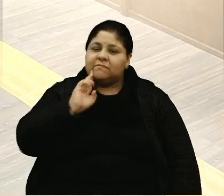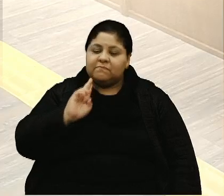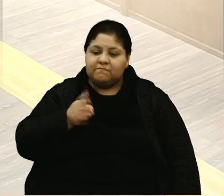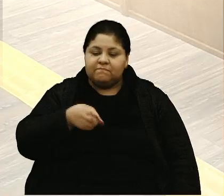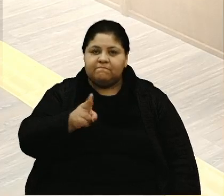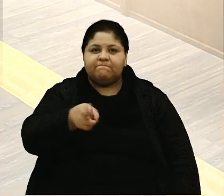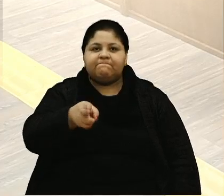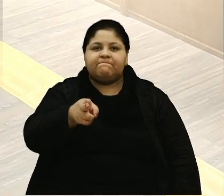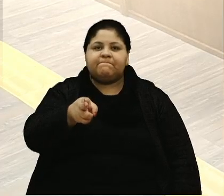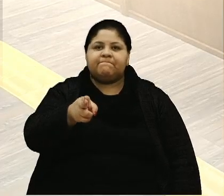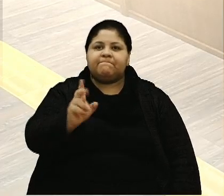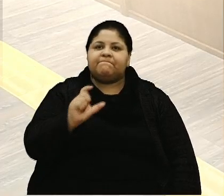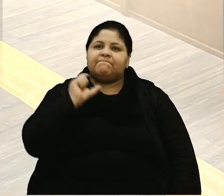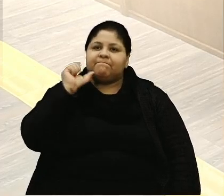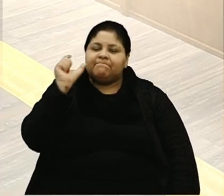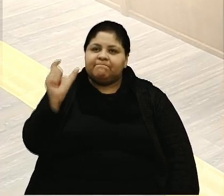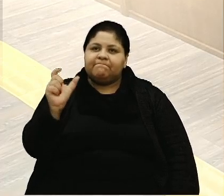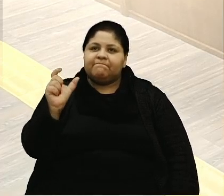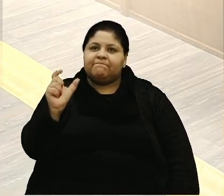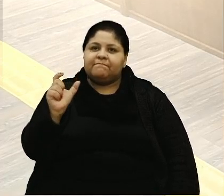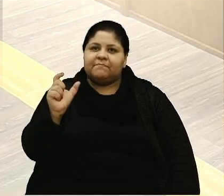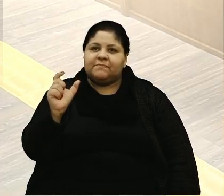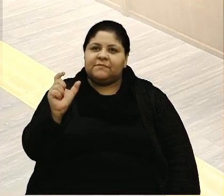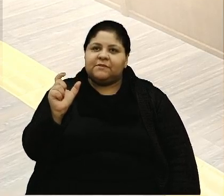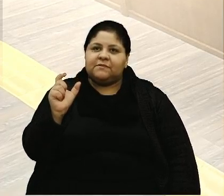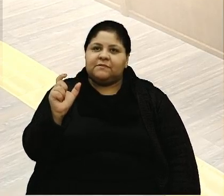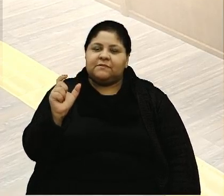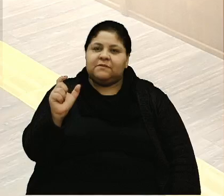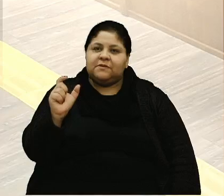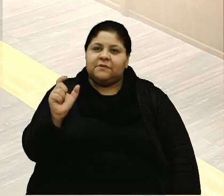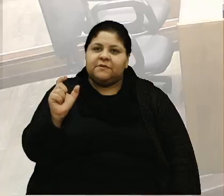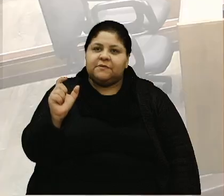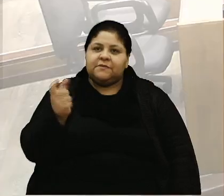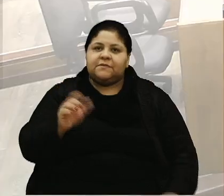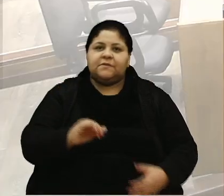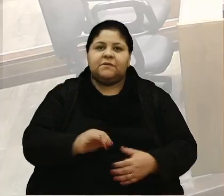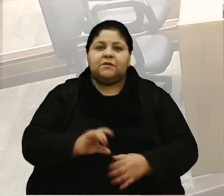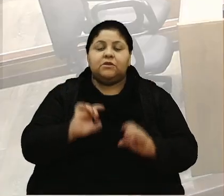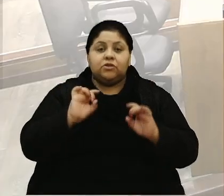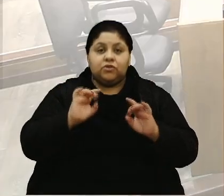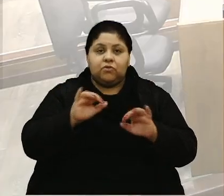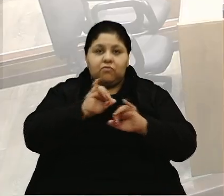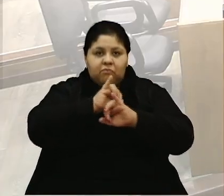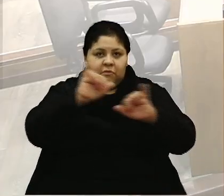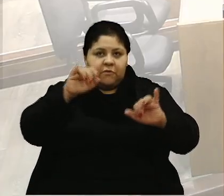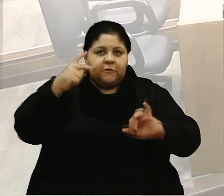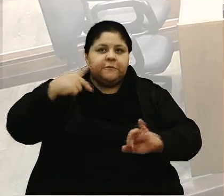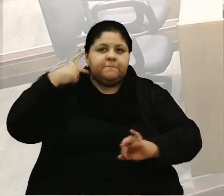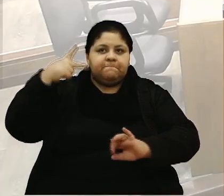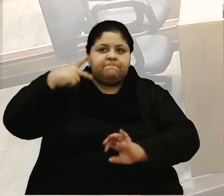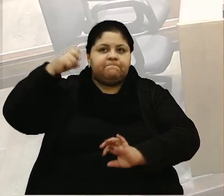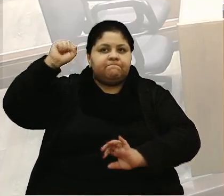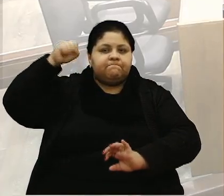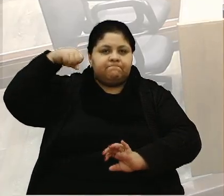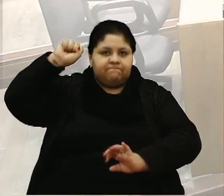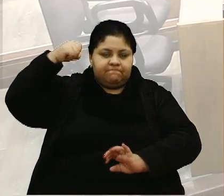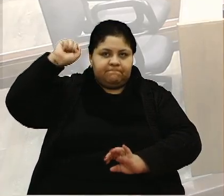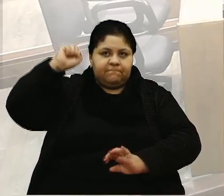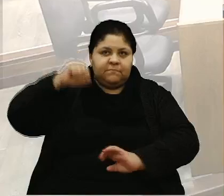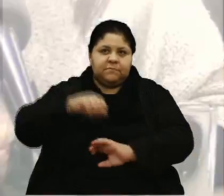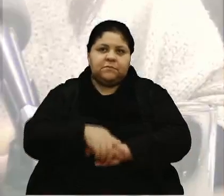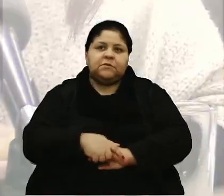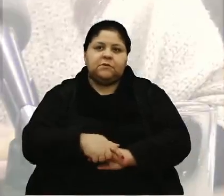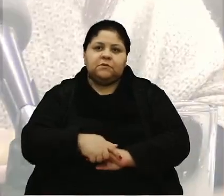então, segue com a palavra no pequeno expediente. Não, é só para dizer para o vereador Xuxa